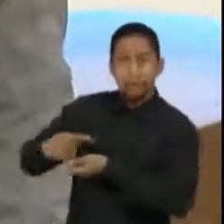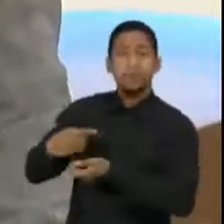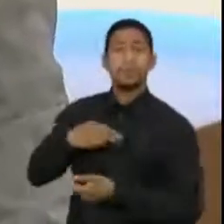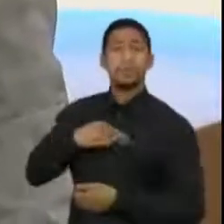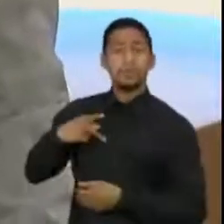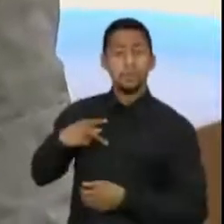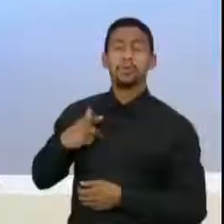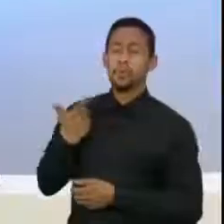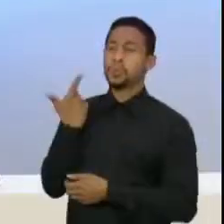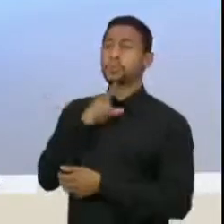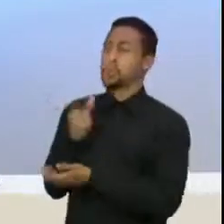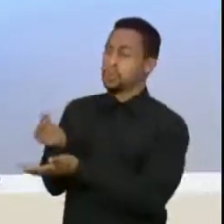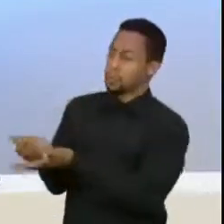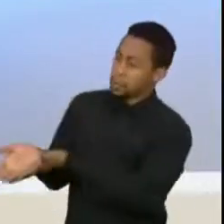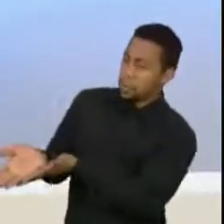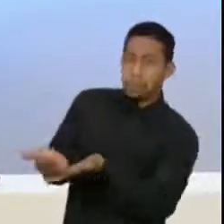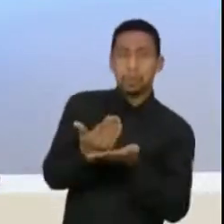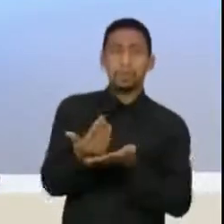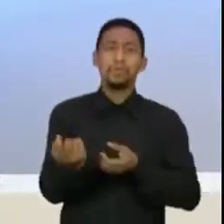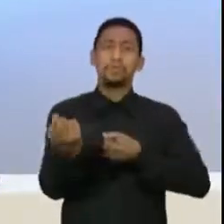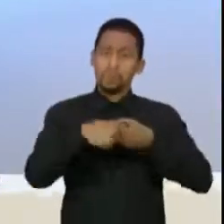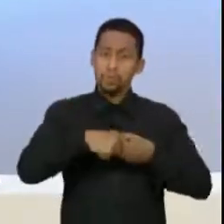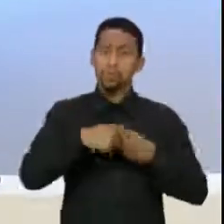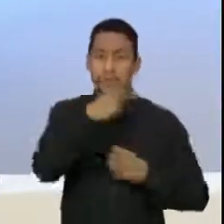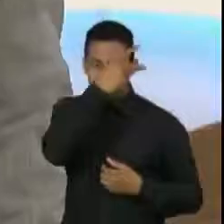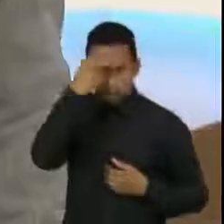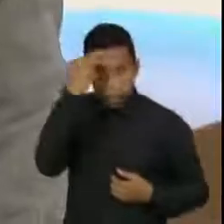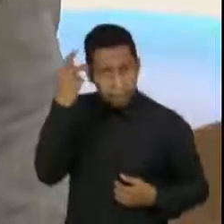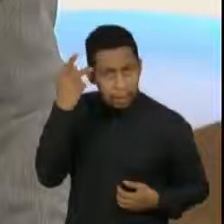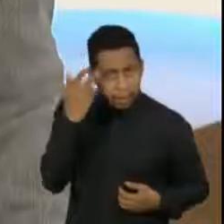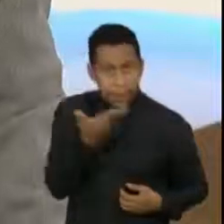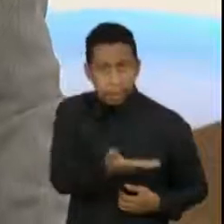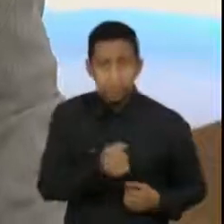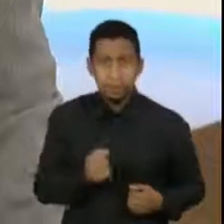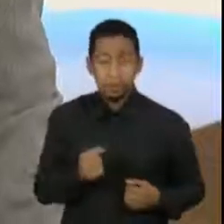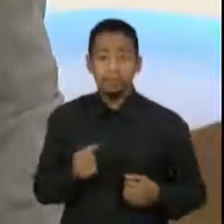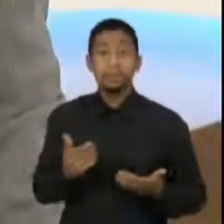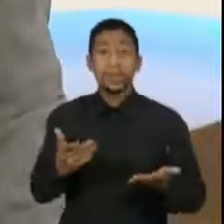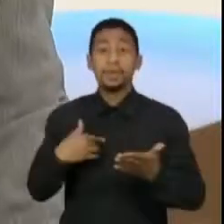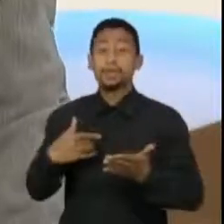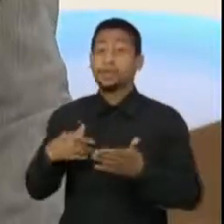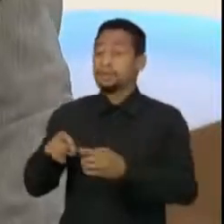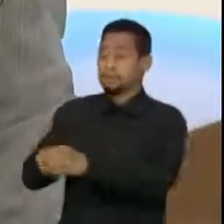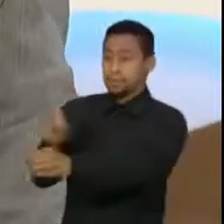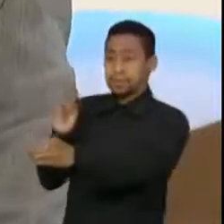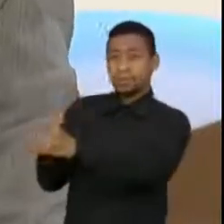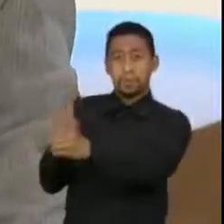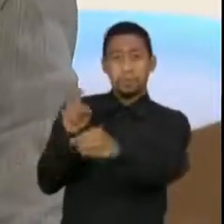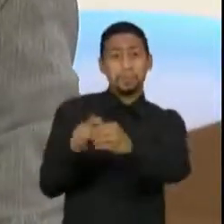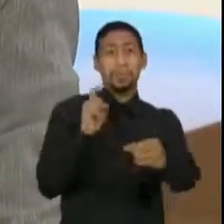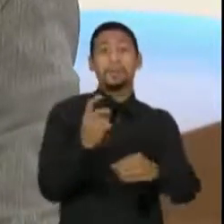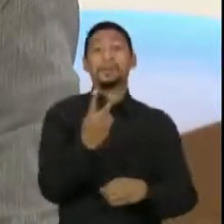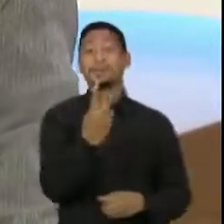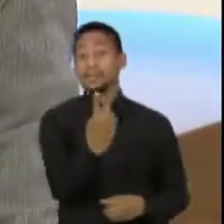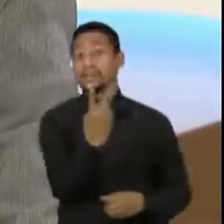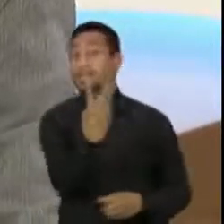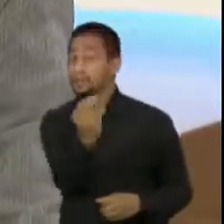dinheiro retornou para a cidade de São Paulo. Agora, nós já descredenciamos mais de 120 entidades. Nós